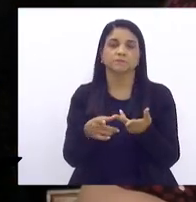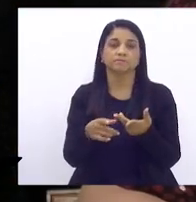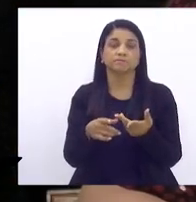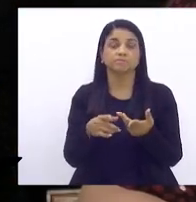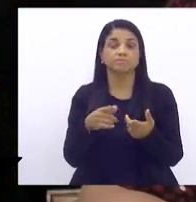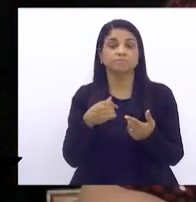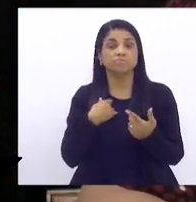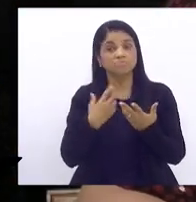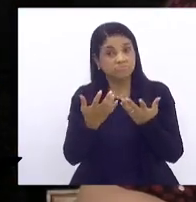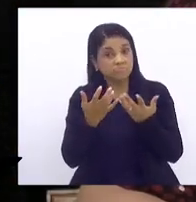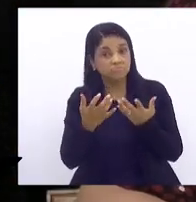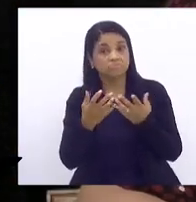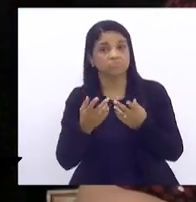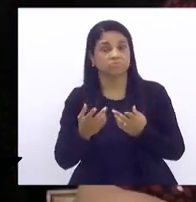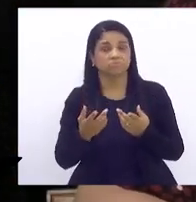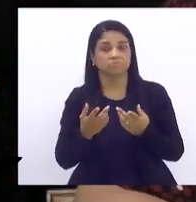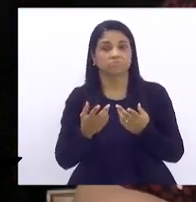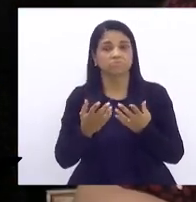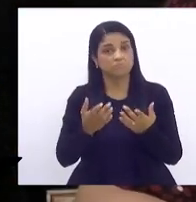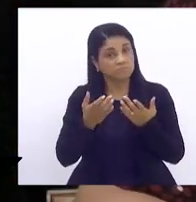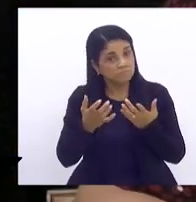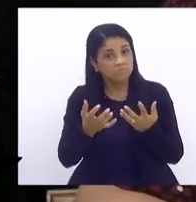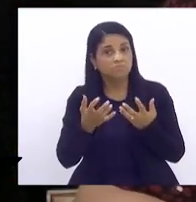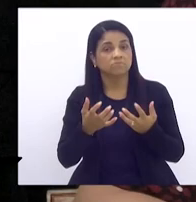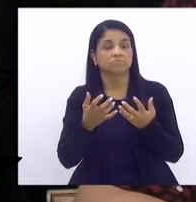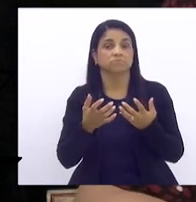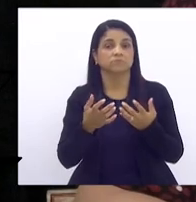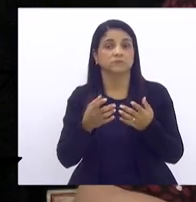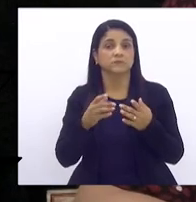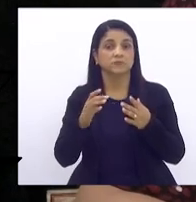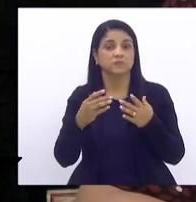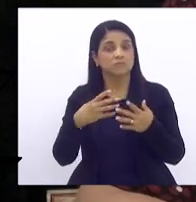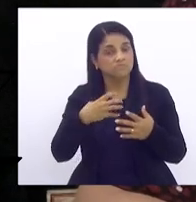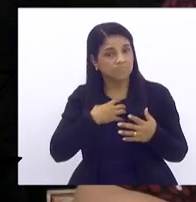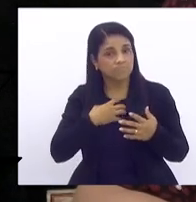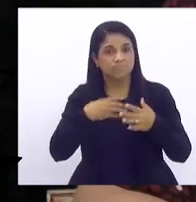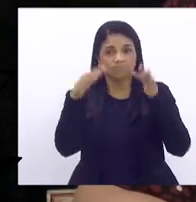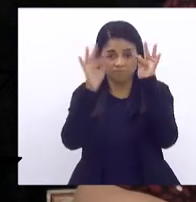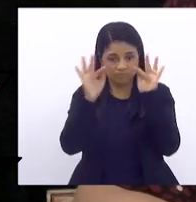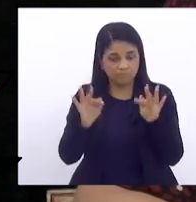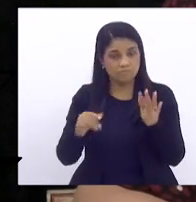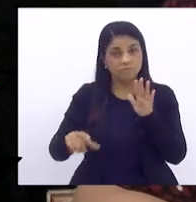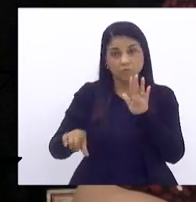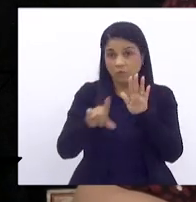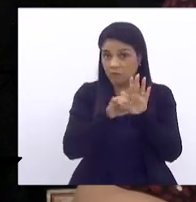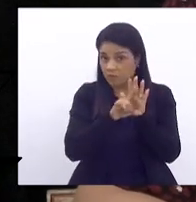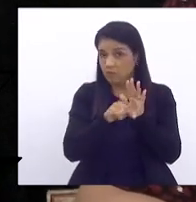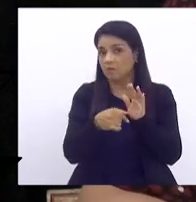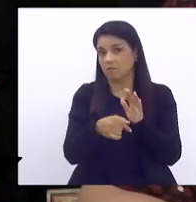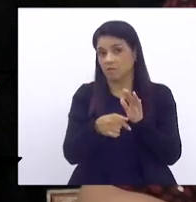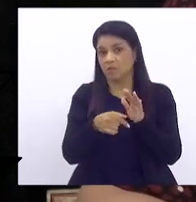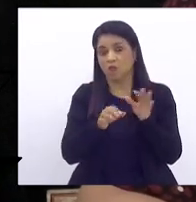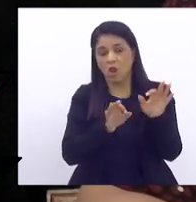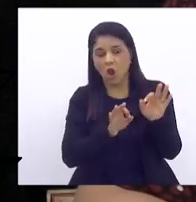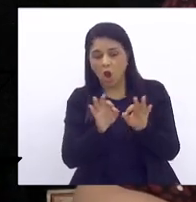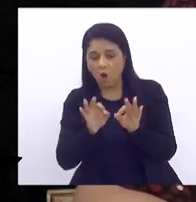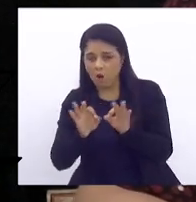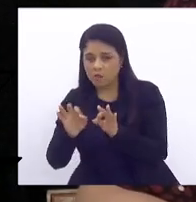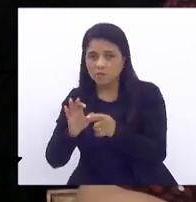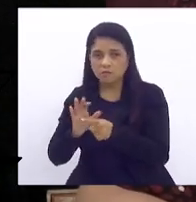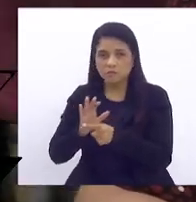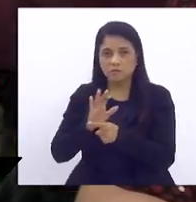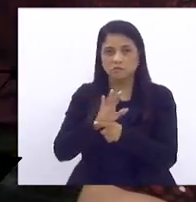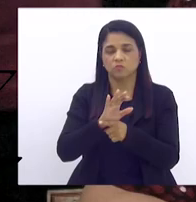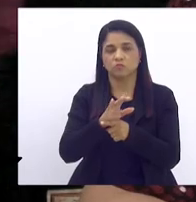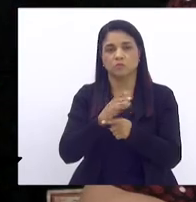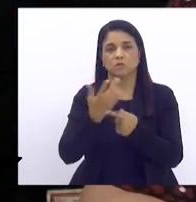eles também querem, e ficaram certamente felizes com essa legislação, que ajuda na organização e